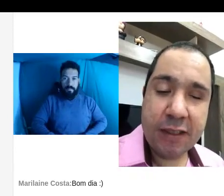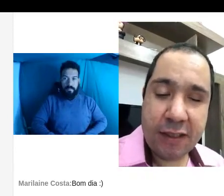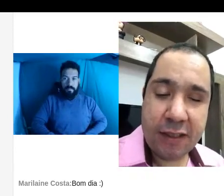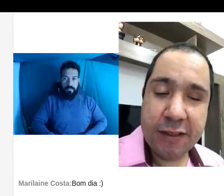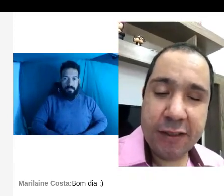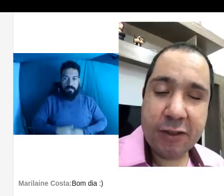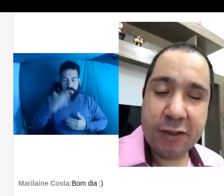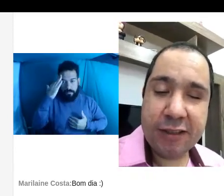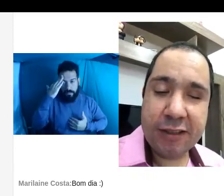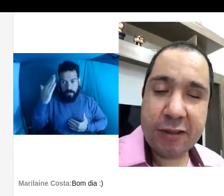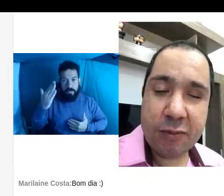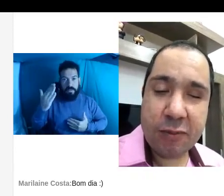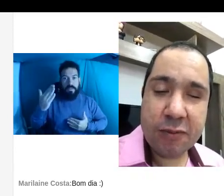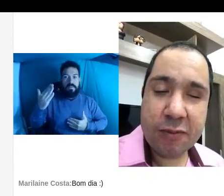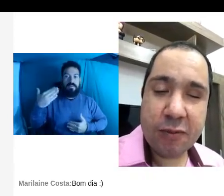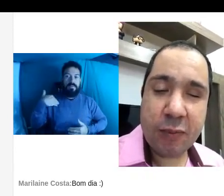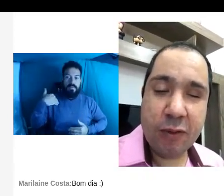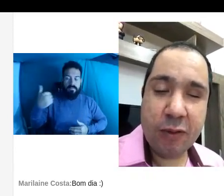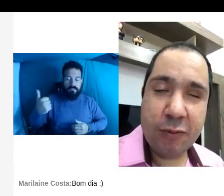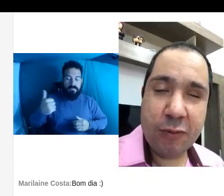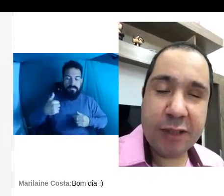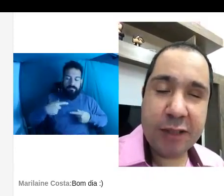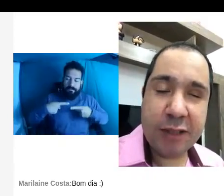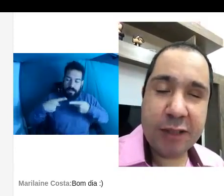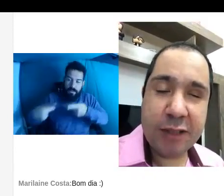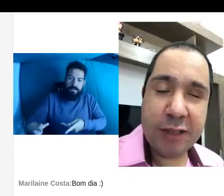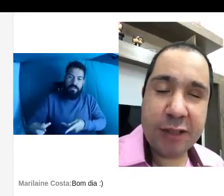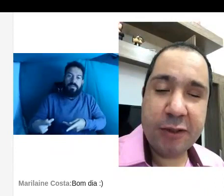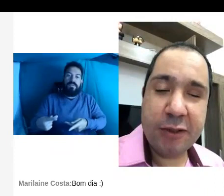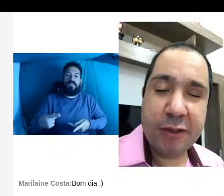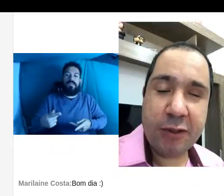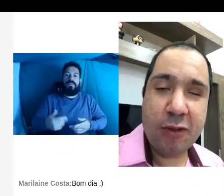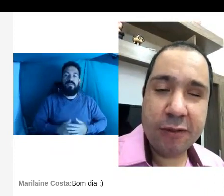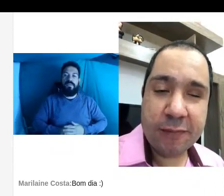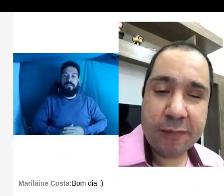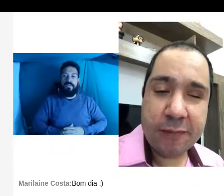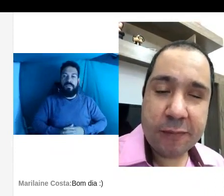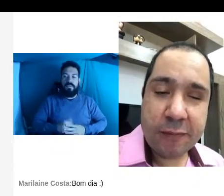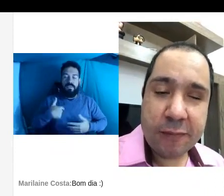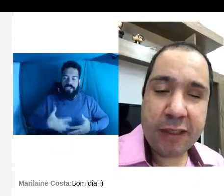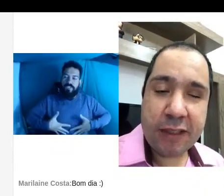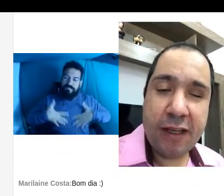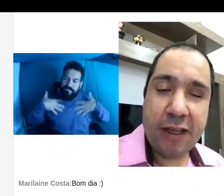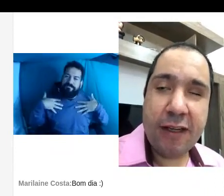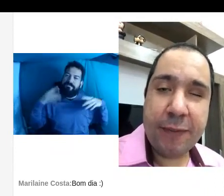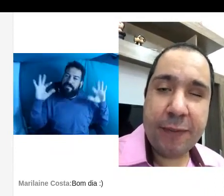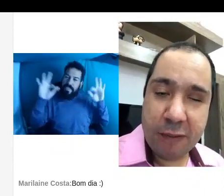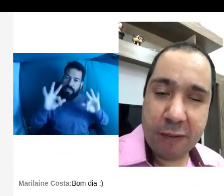Agradeço a organização, o convite que me foi feito, fiquei muito honrado,